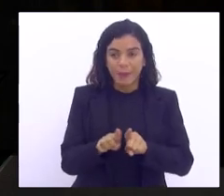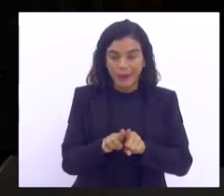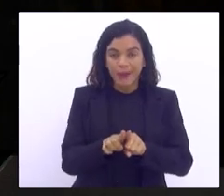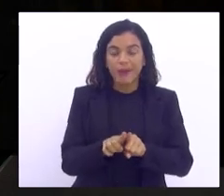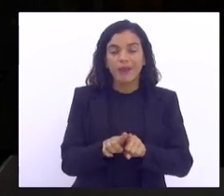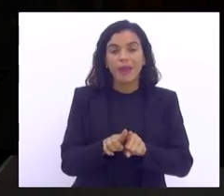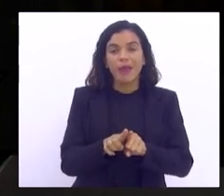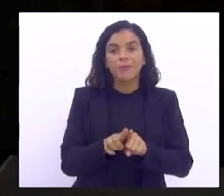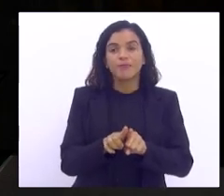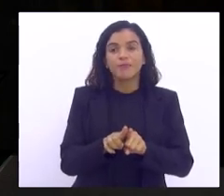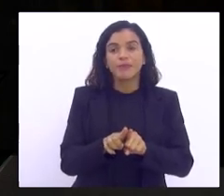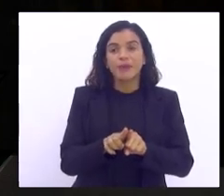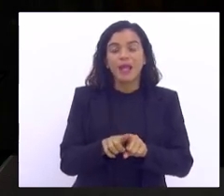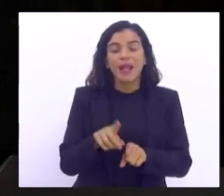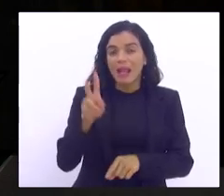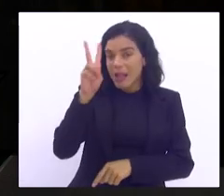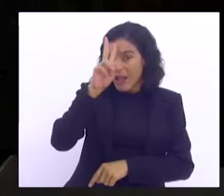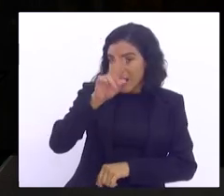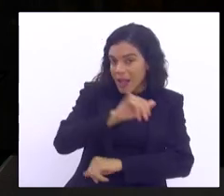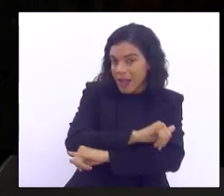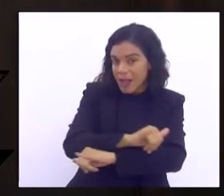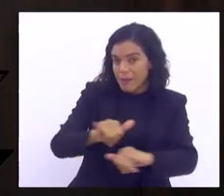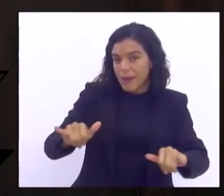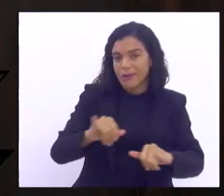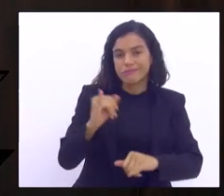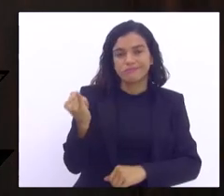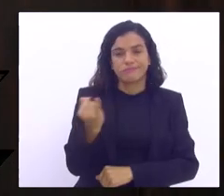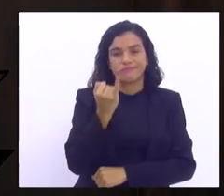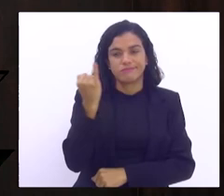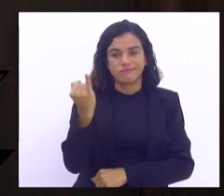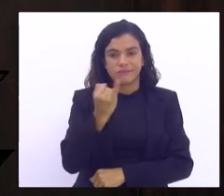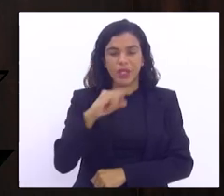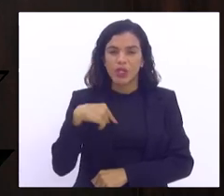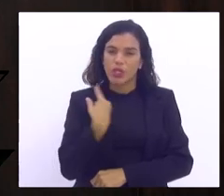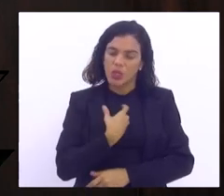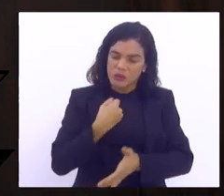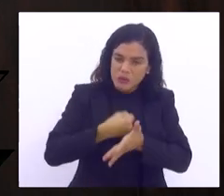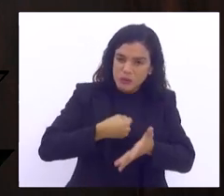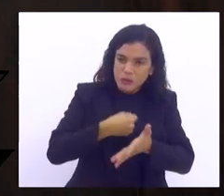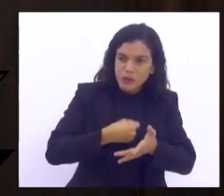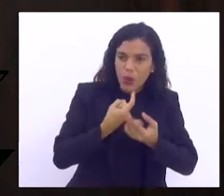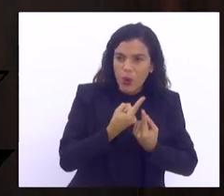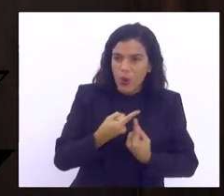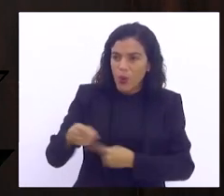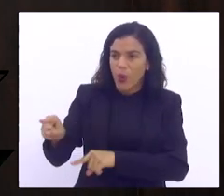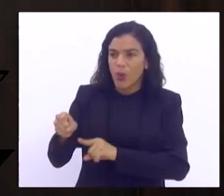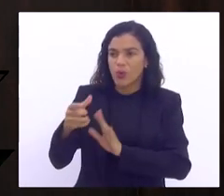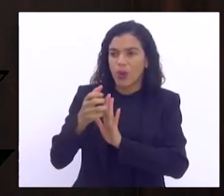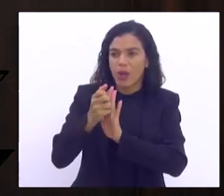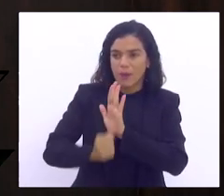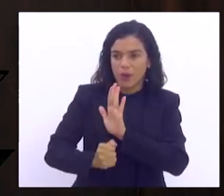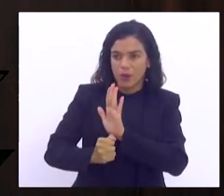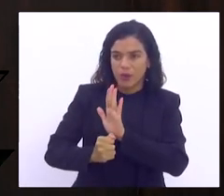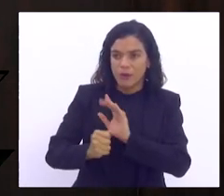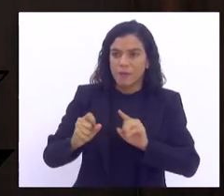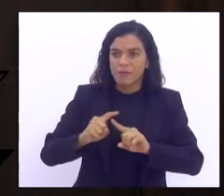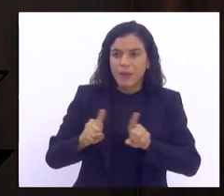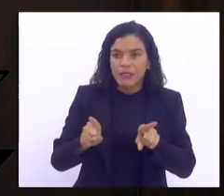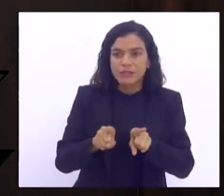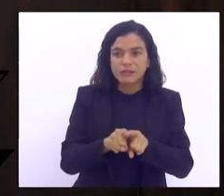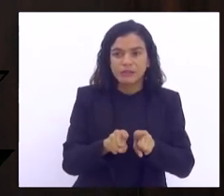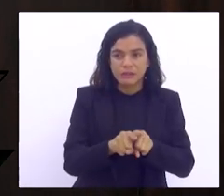senhores e também lembrá-los da importância de nós lutarmos contra o aborto, sim, mas, acima de